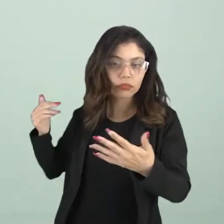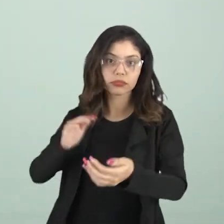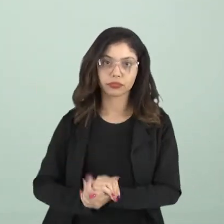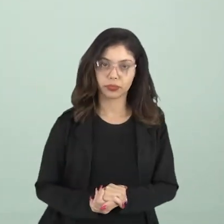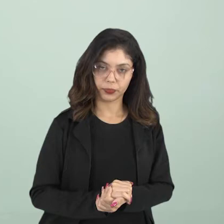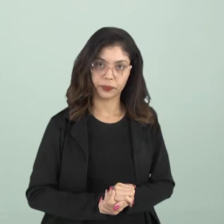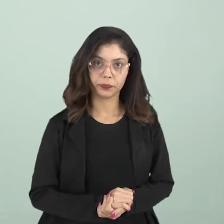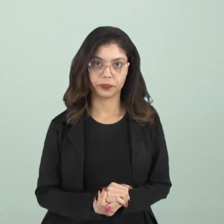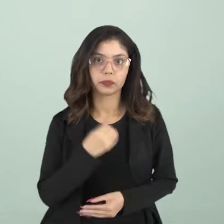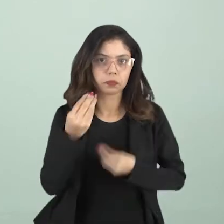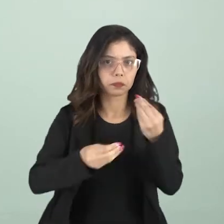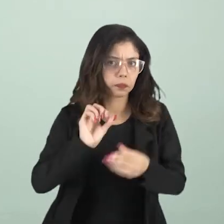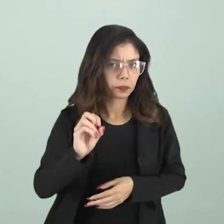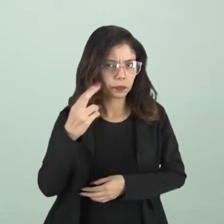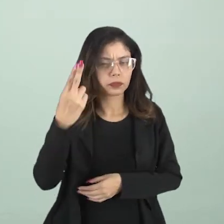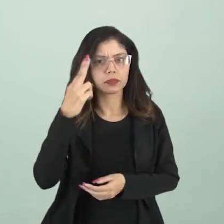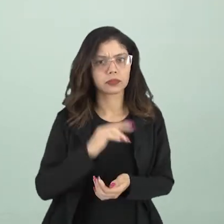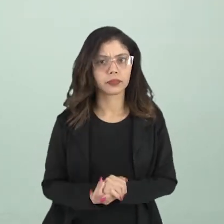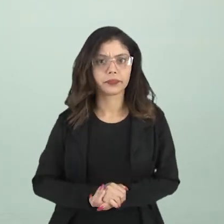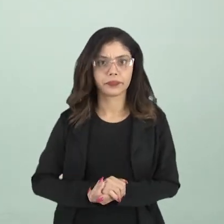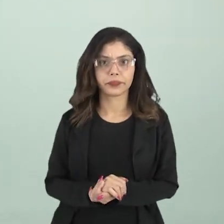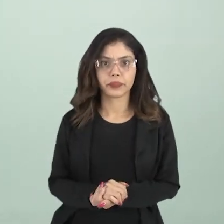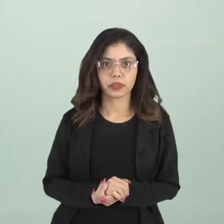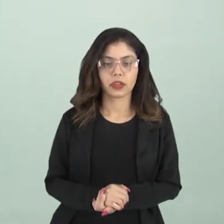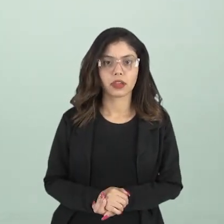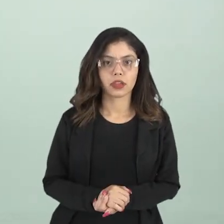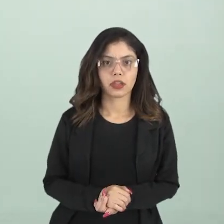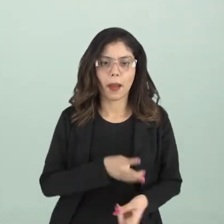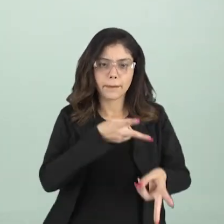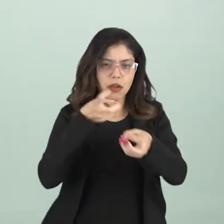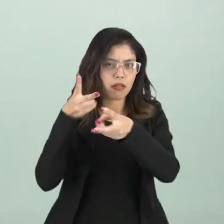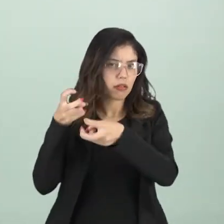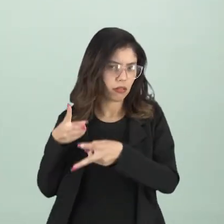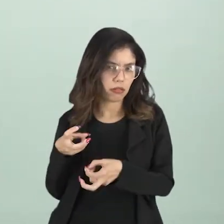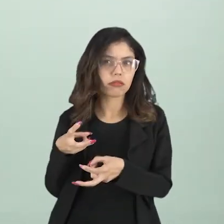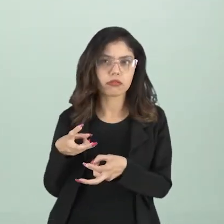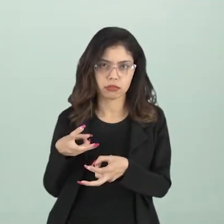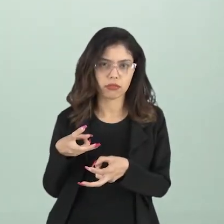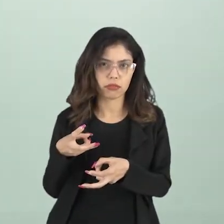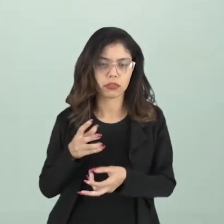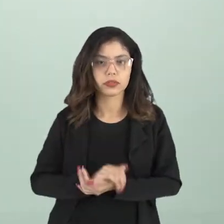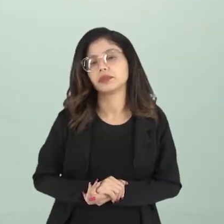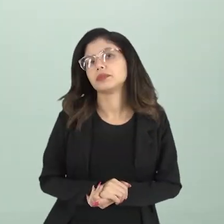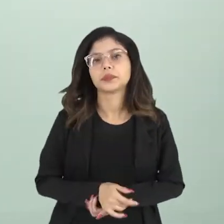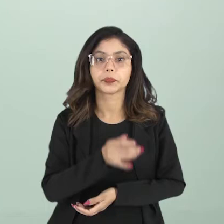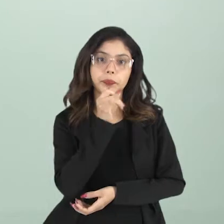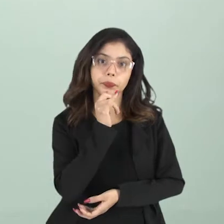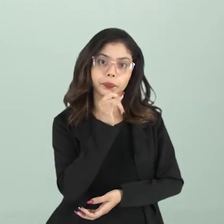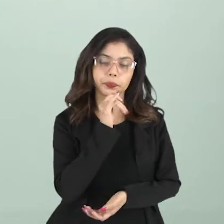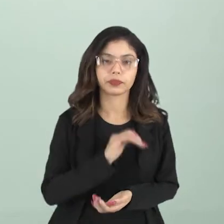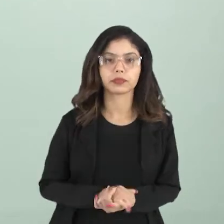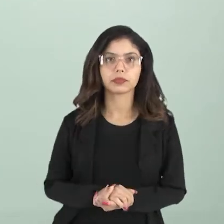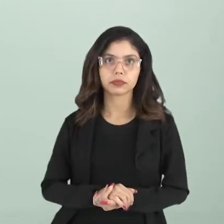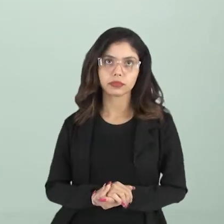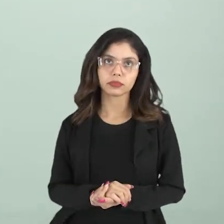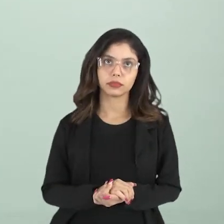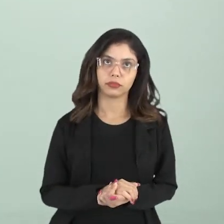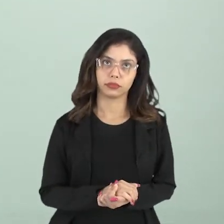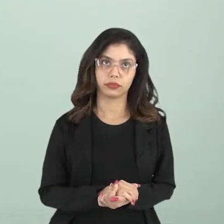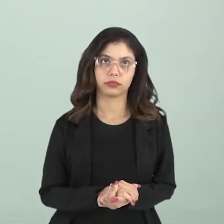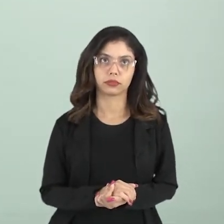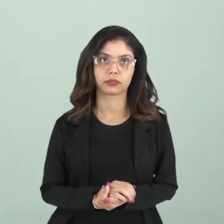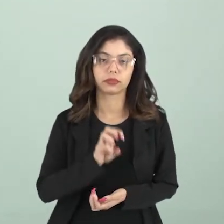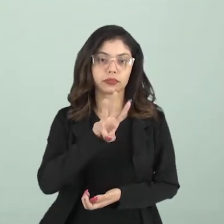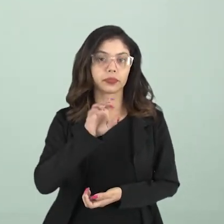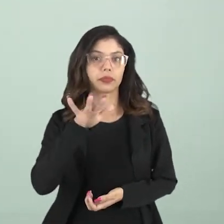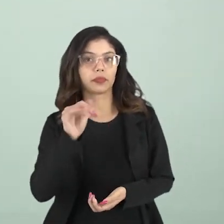todos vocês. Ou seja, são as perspectivas. Então, por exemplo, Émile Durkheim,